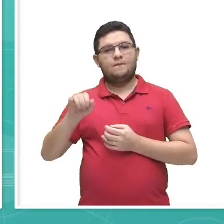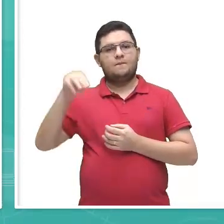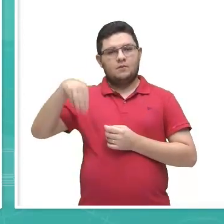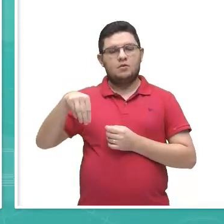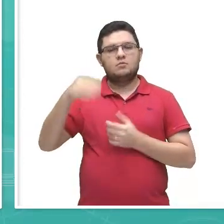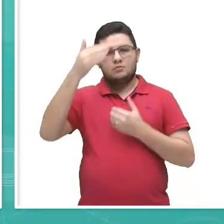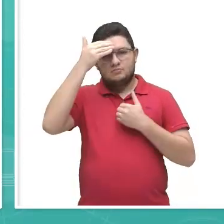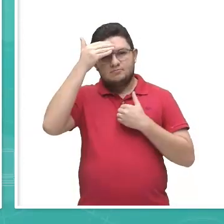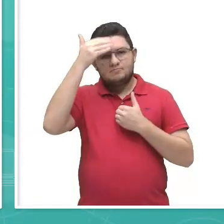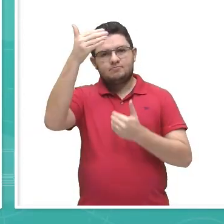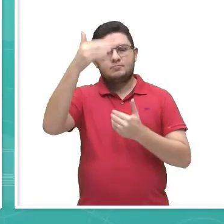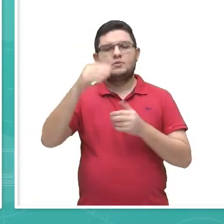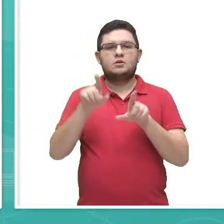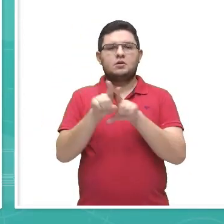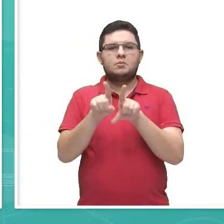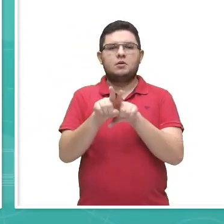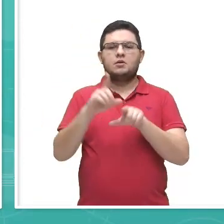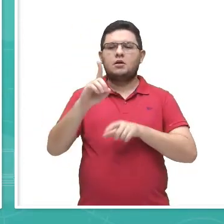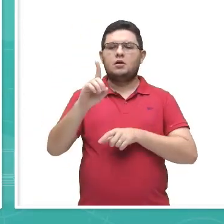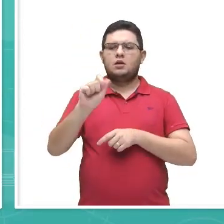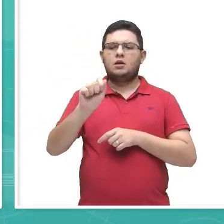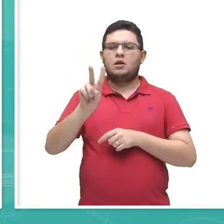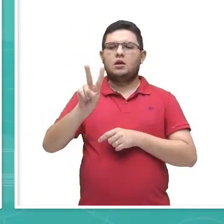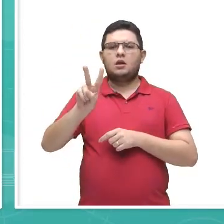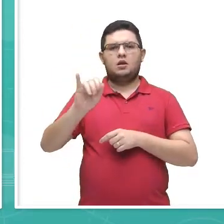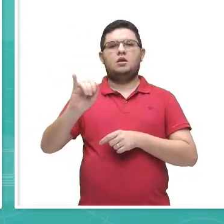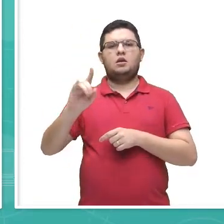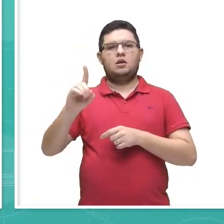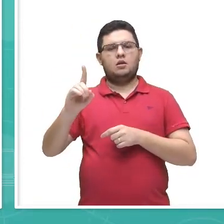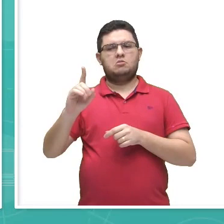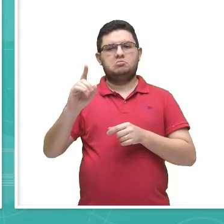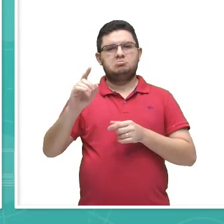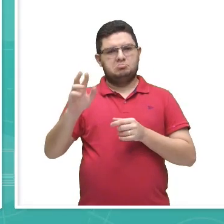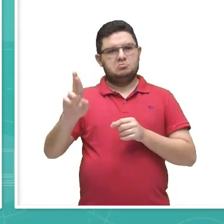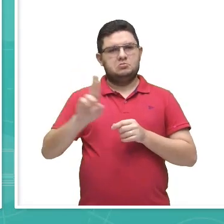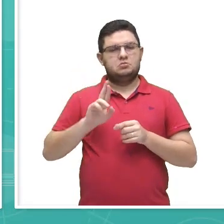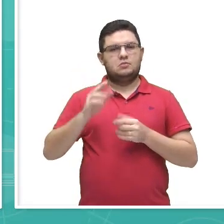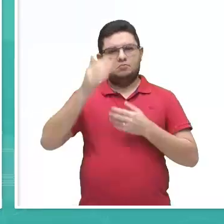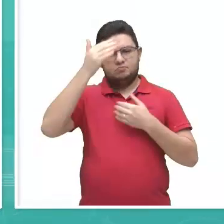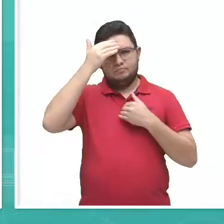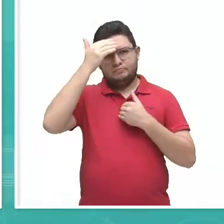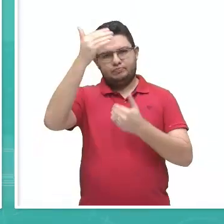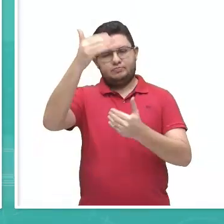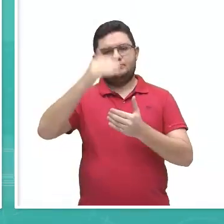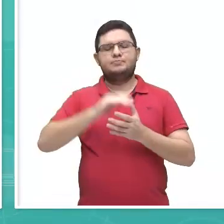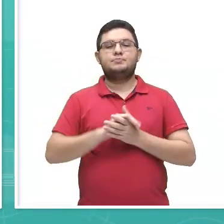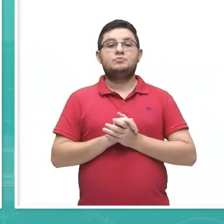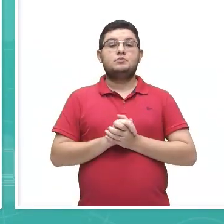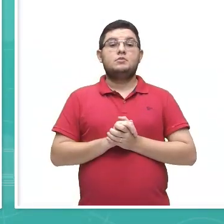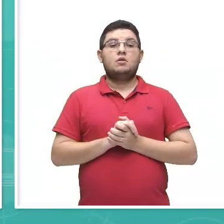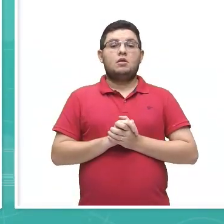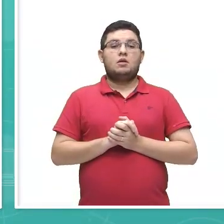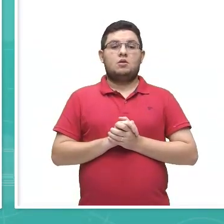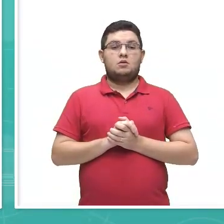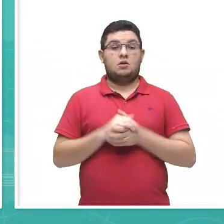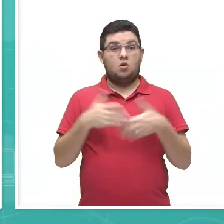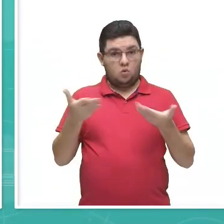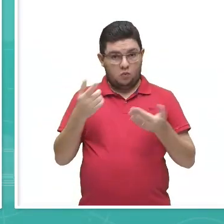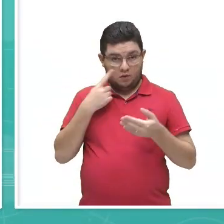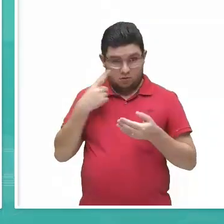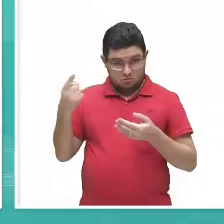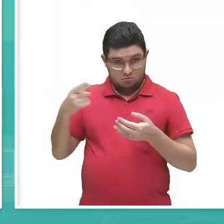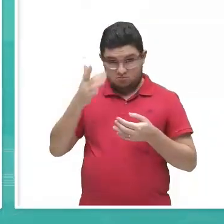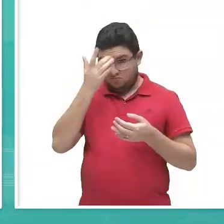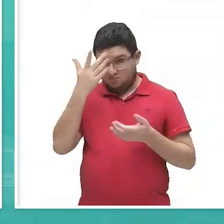so much. O David salvou a pátria também, very good. Já colocaram a resposta deles também, não é? Vamos conferir, esse tá fácil, hein,